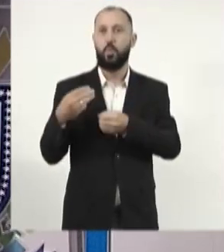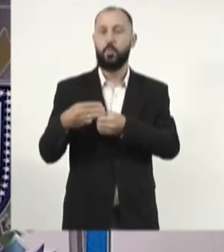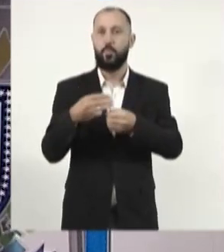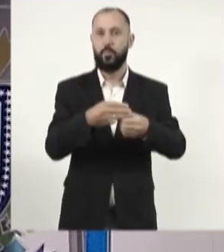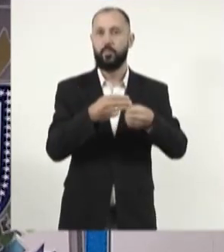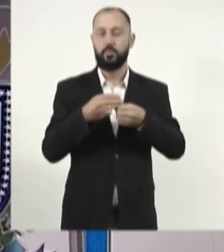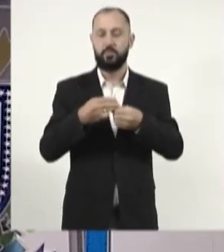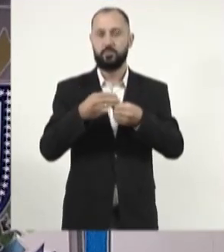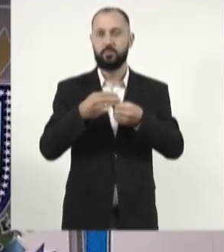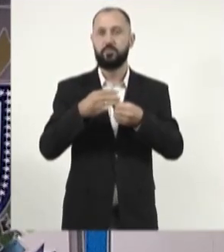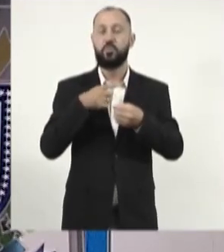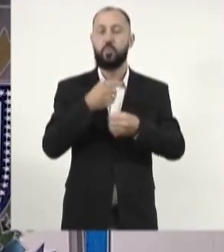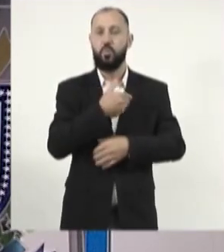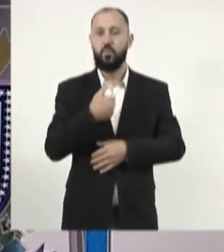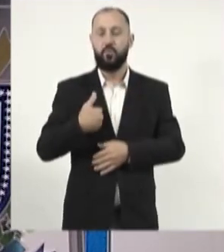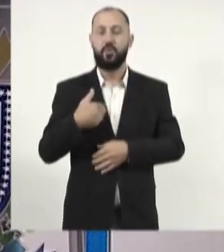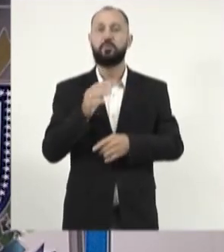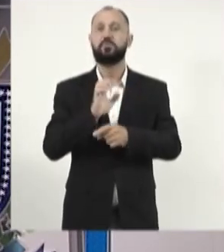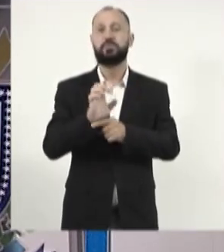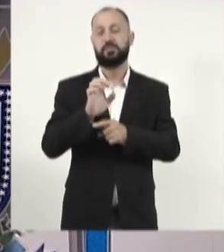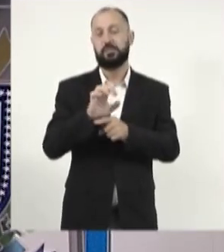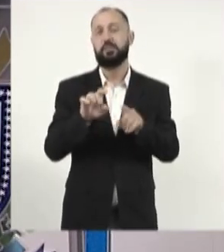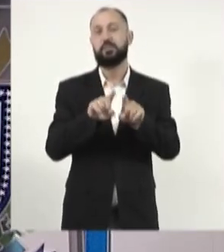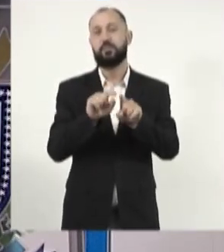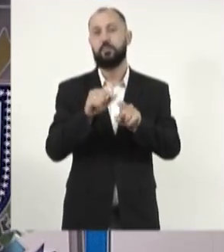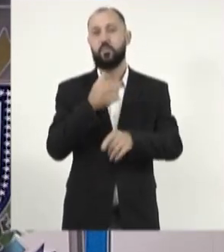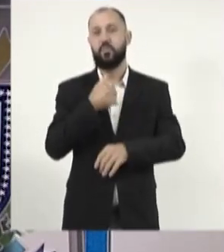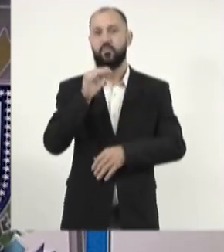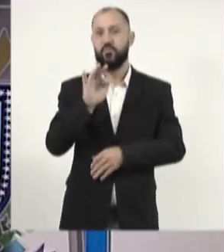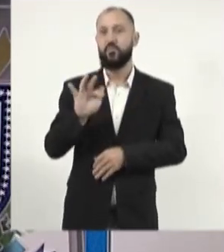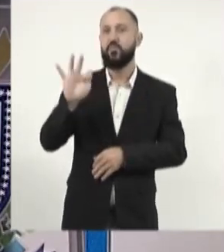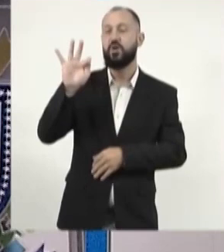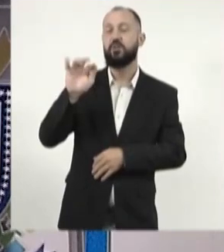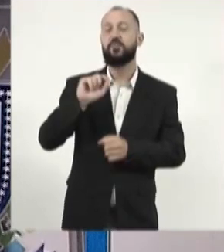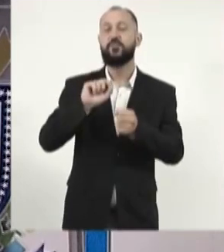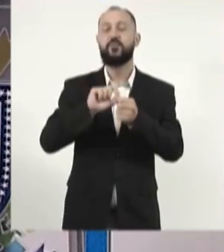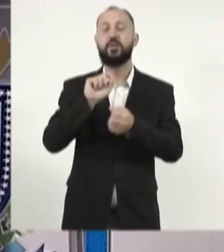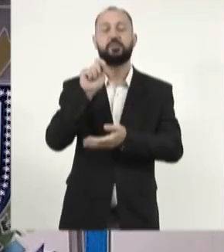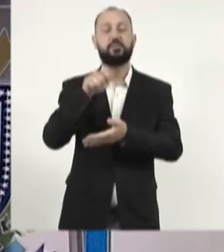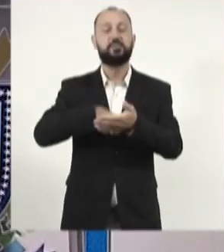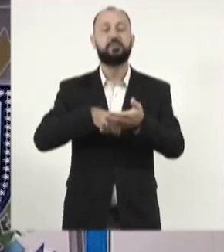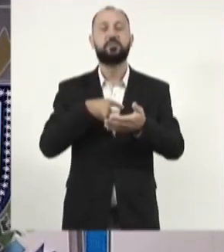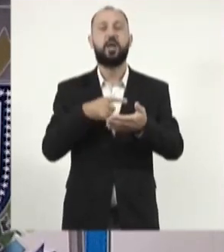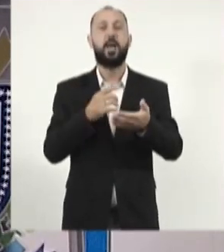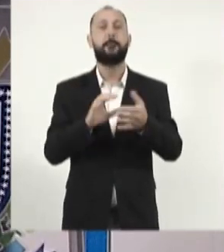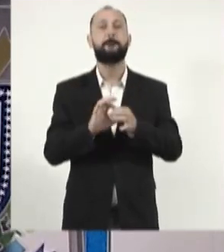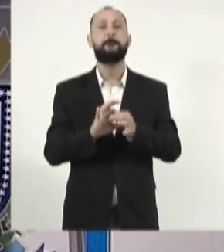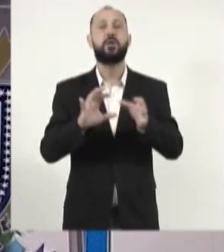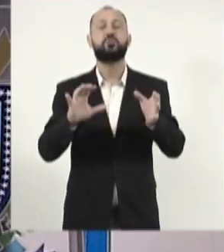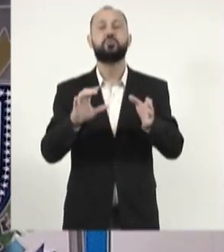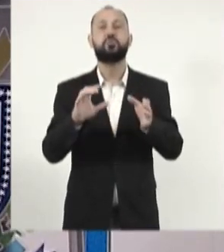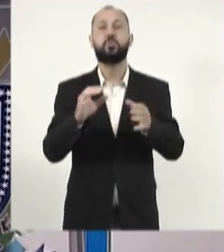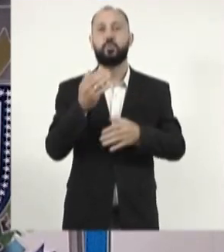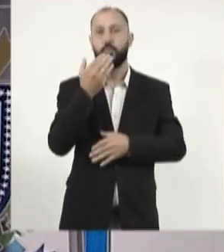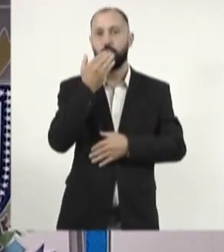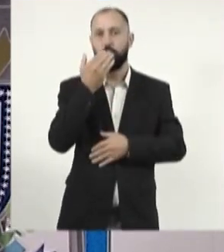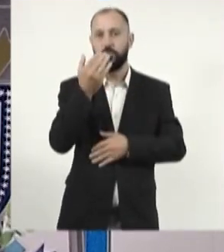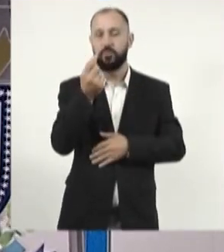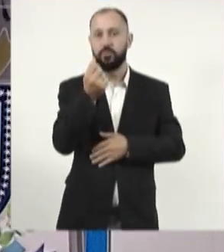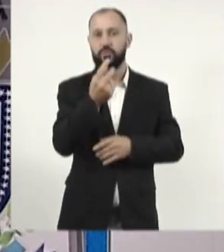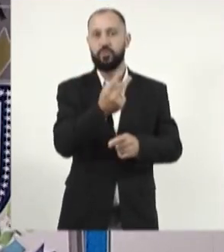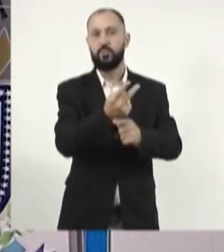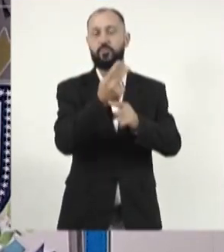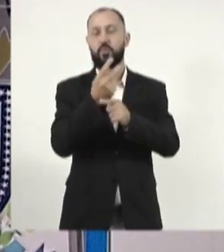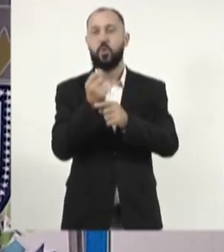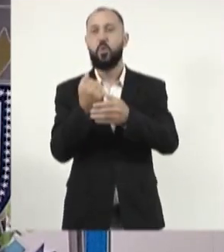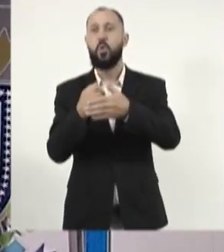municípios sul-mato-grossenses, o governo do estado e também o governo federal, que possibilitou a aprovação de um pedido de empréstimo